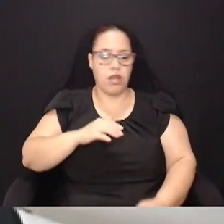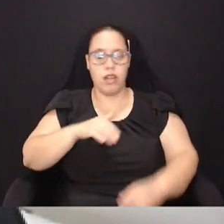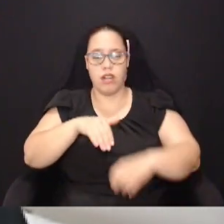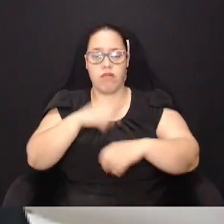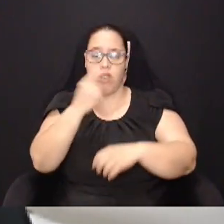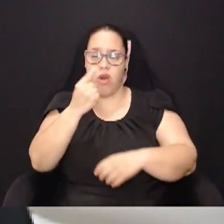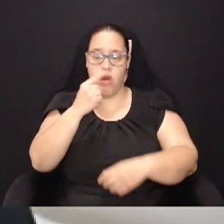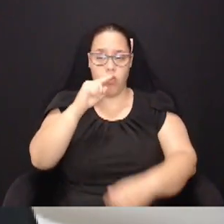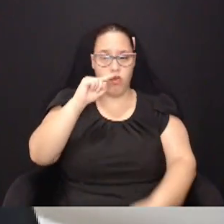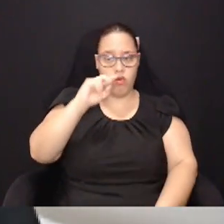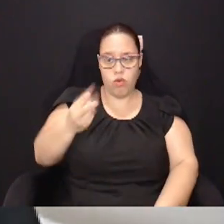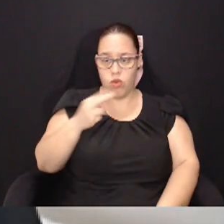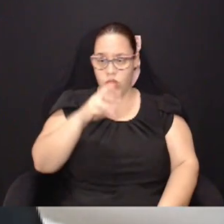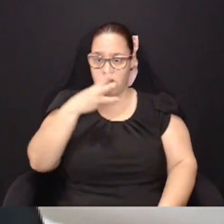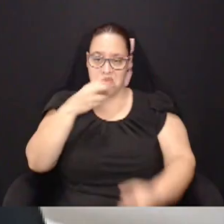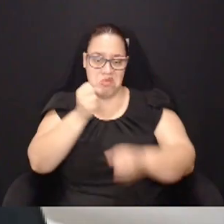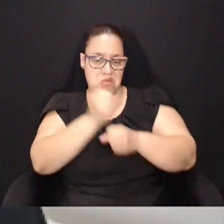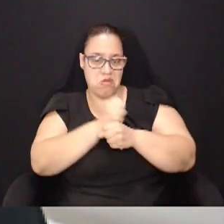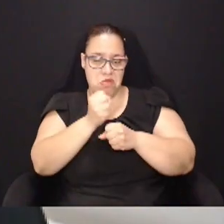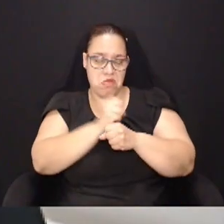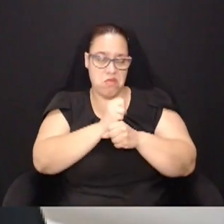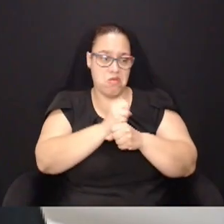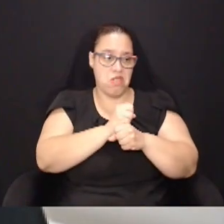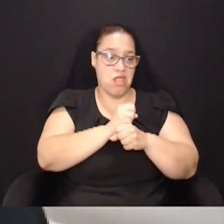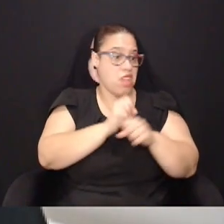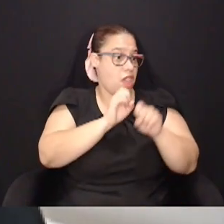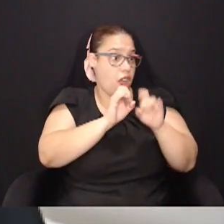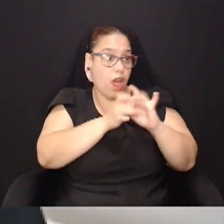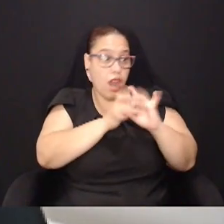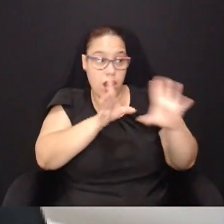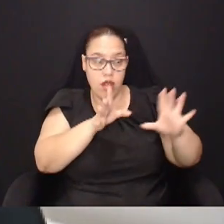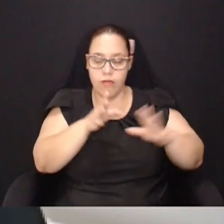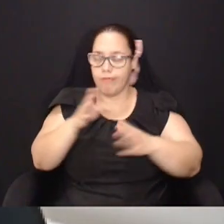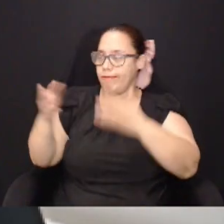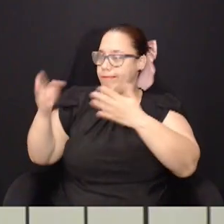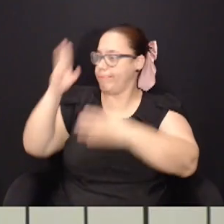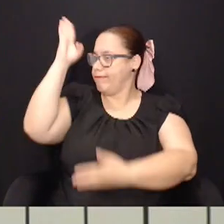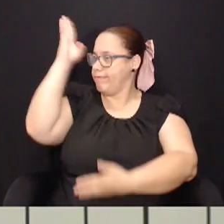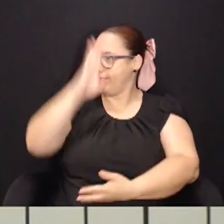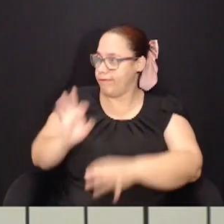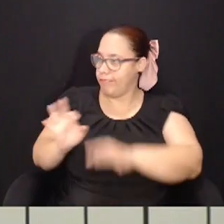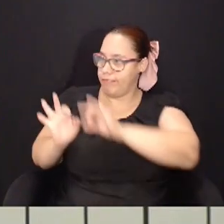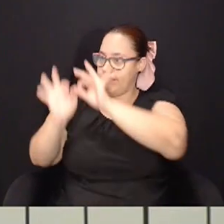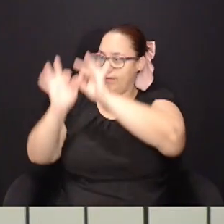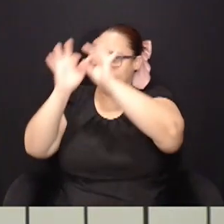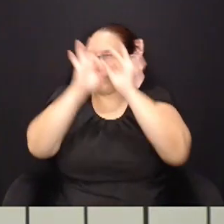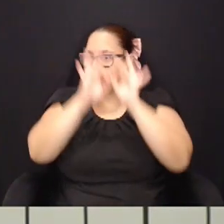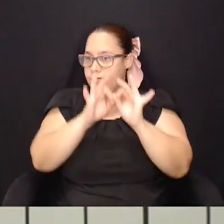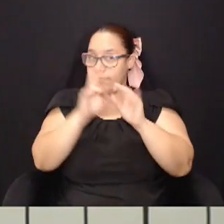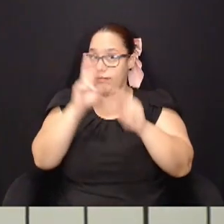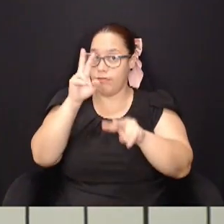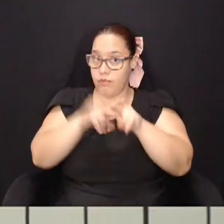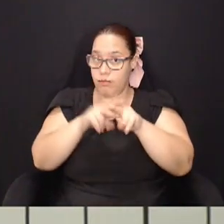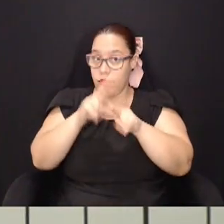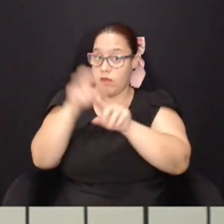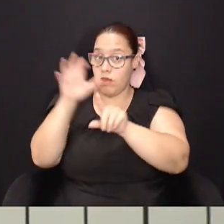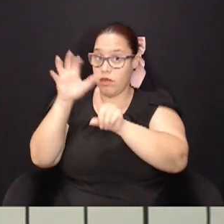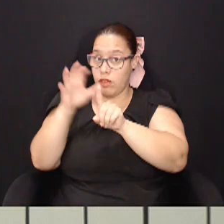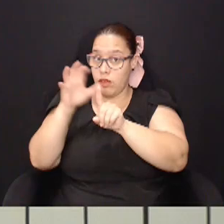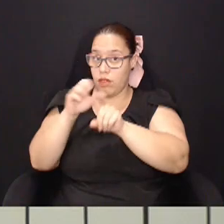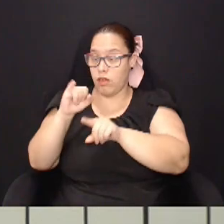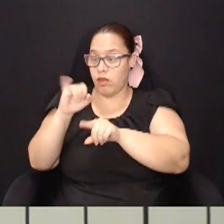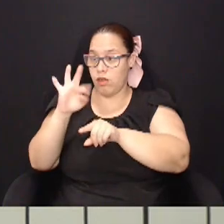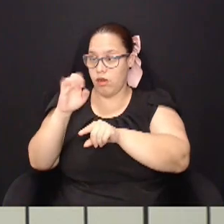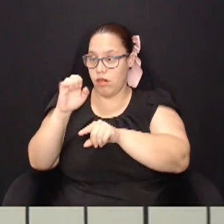inadmissível. Ô Ari, recentemente, acho que o Brasil acompanhou a prisão do influenciador, o Ítalo Santos, e do